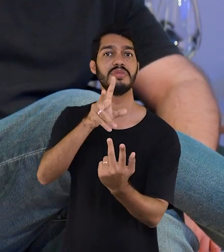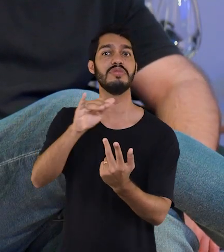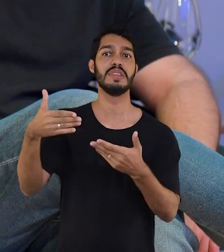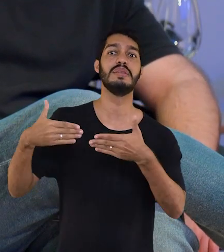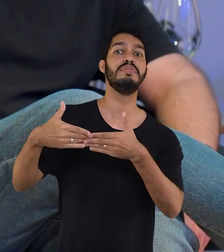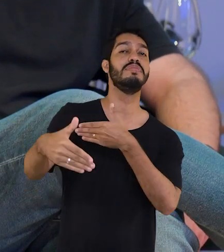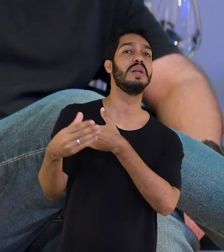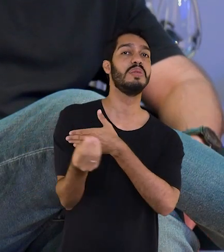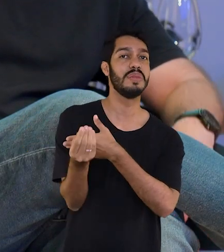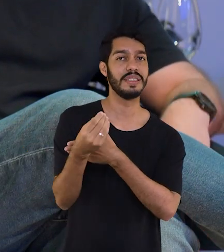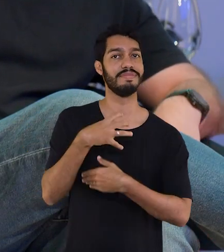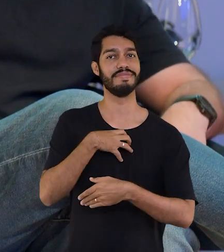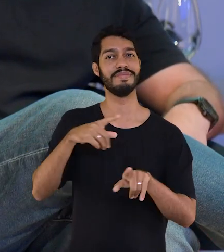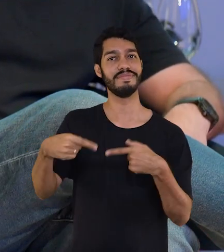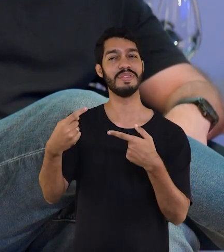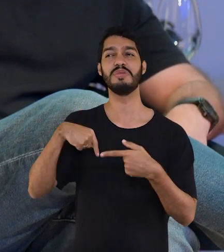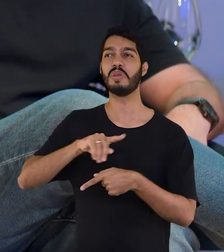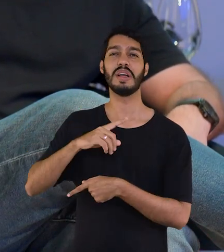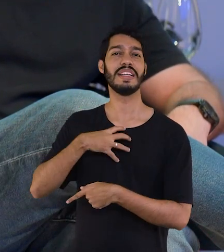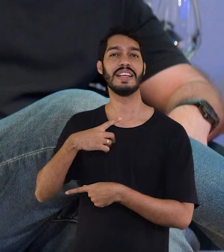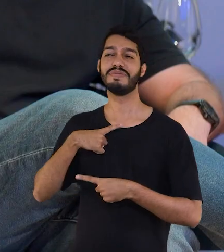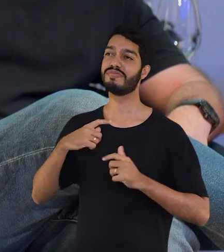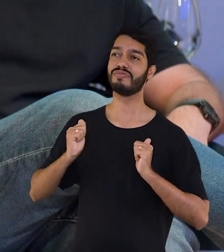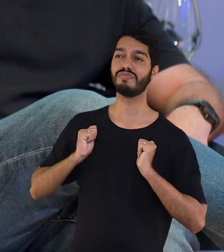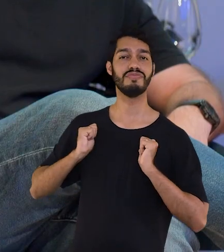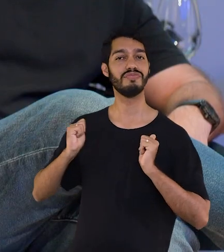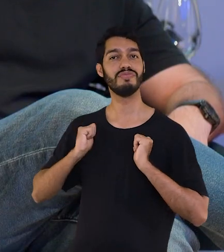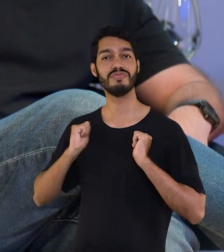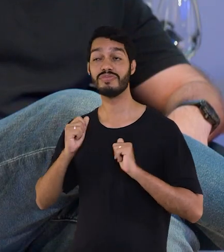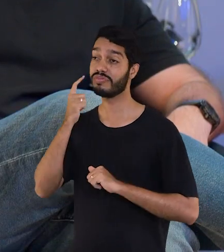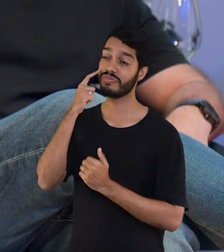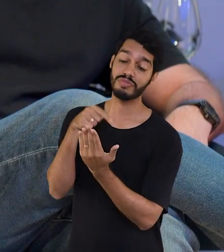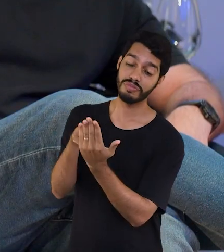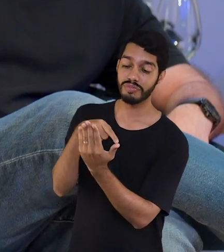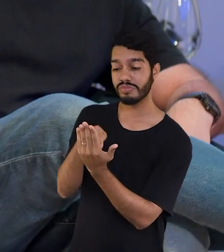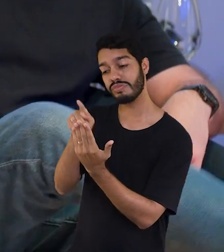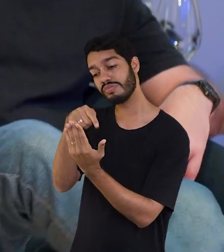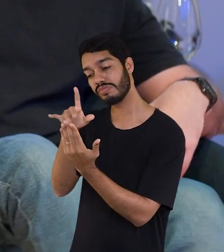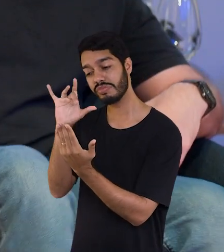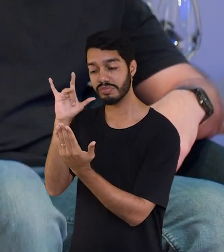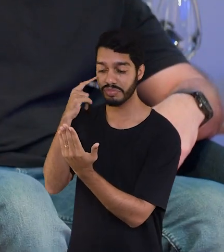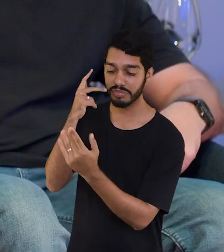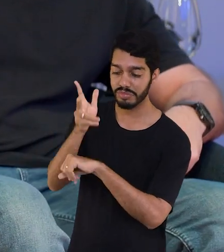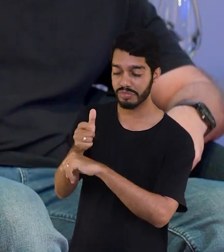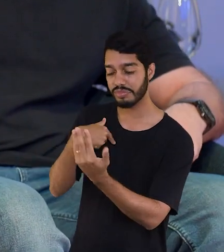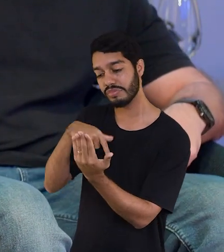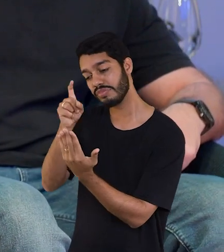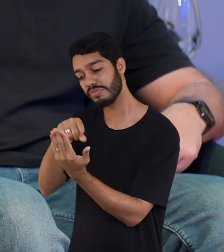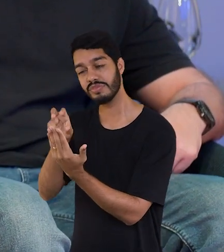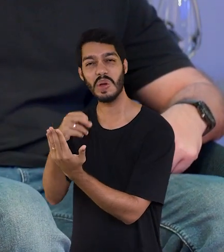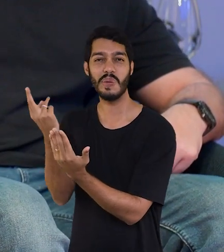quê? Para mim, esse é o maior desafio. Porque é muito fácil e muito cômodo para a gente utilizar o nosso dia ali para, não sei, ver vídeos no Instagram, ou usar para